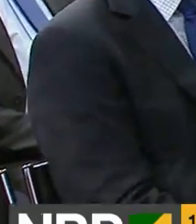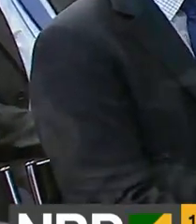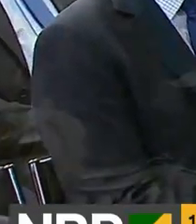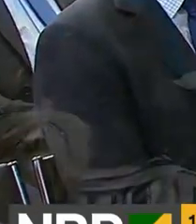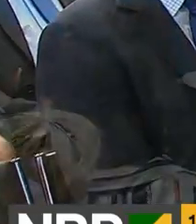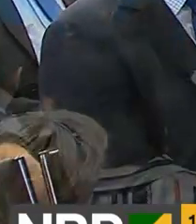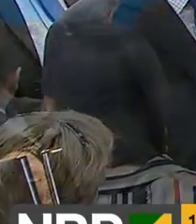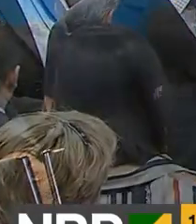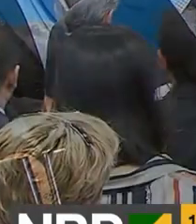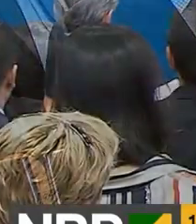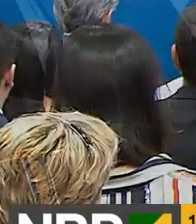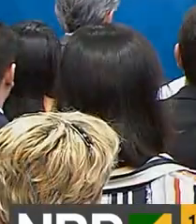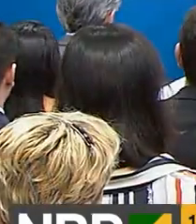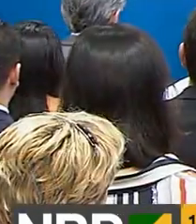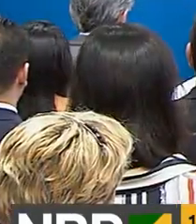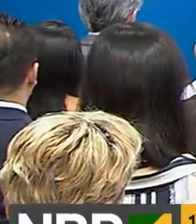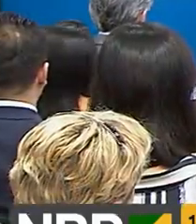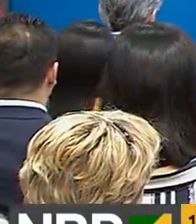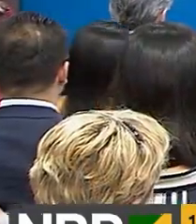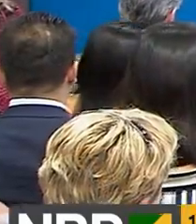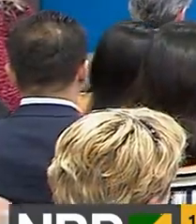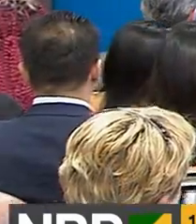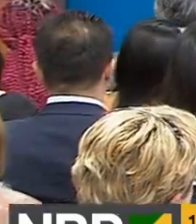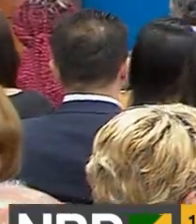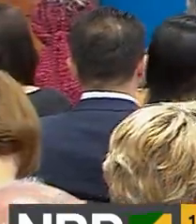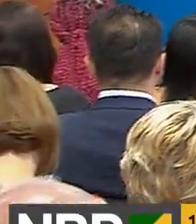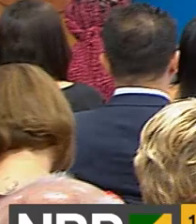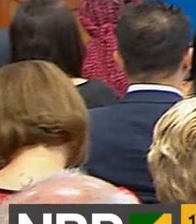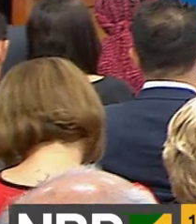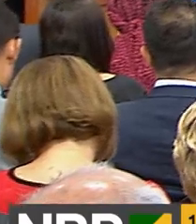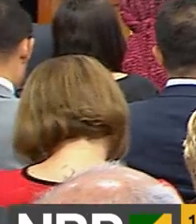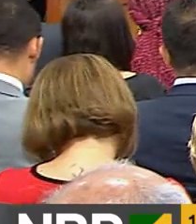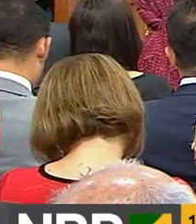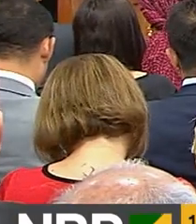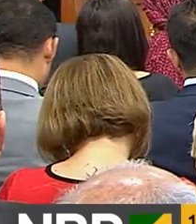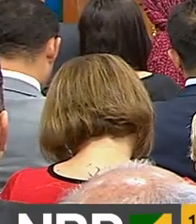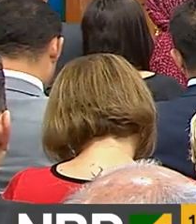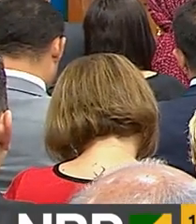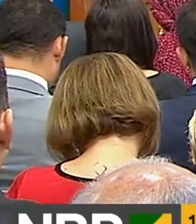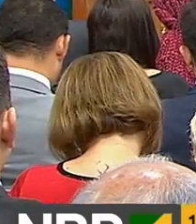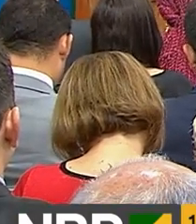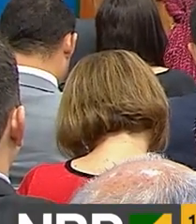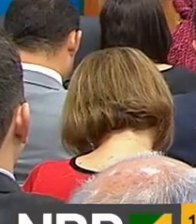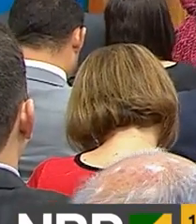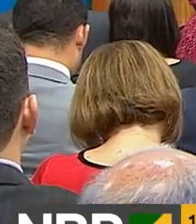senhoras e senhores com a palavra o presidente da república michel temer